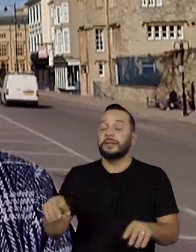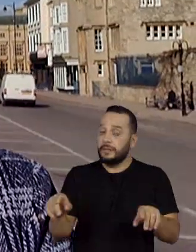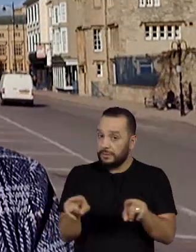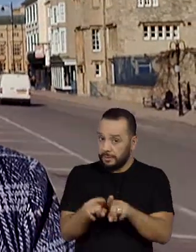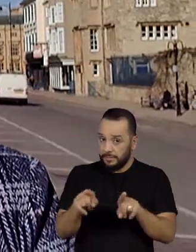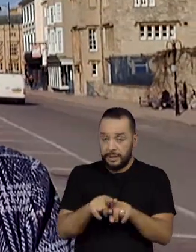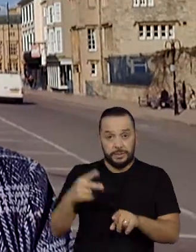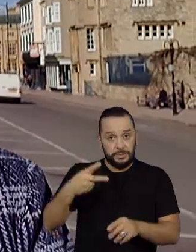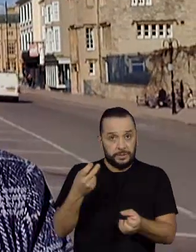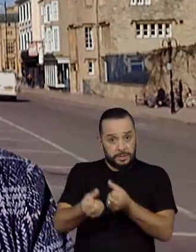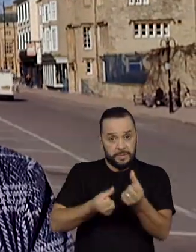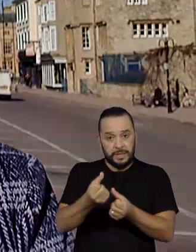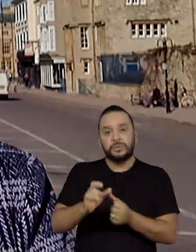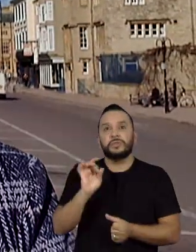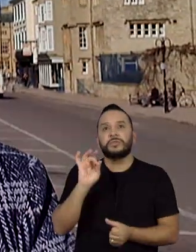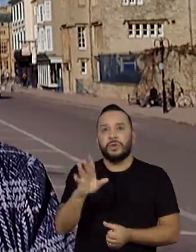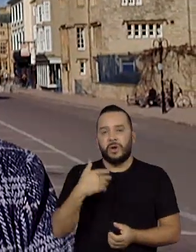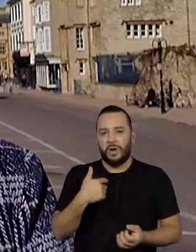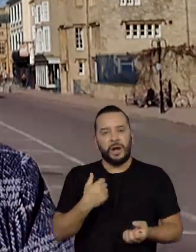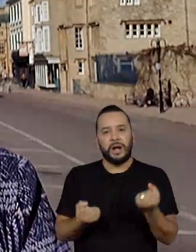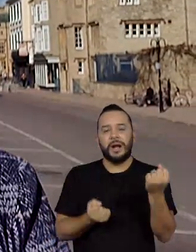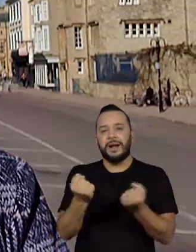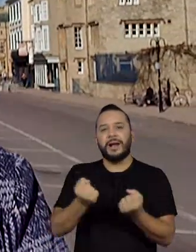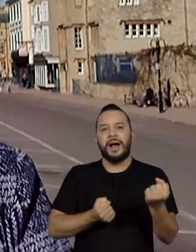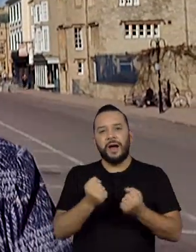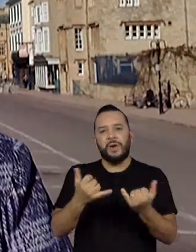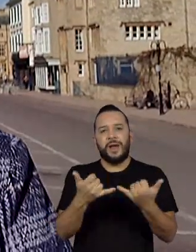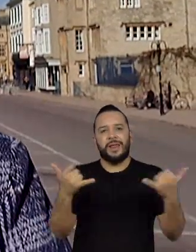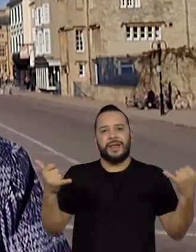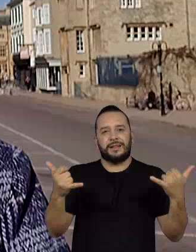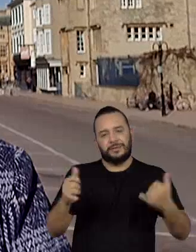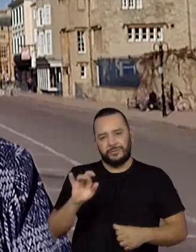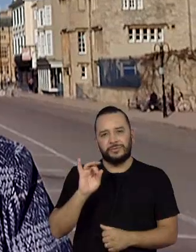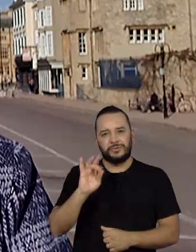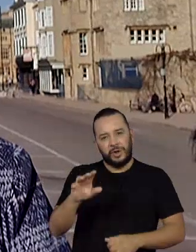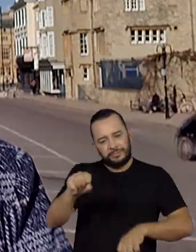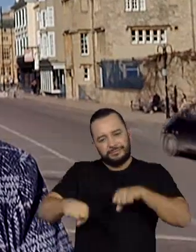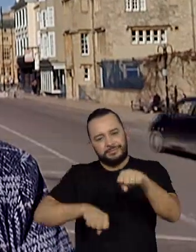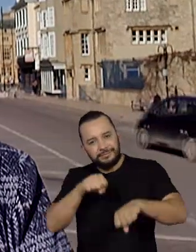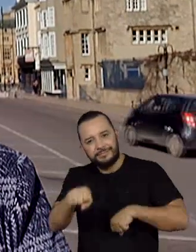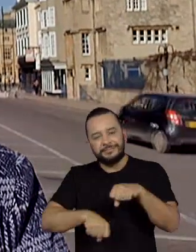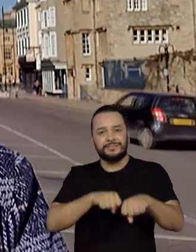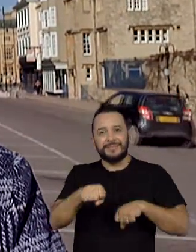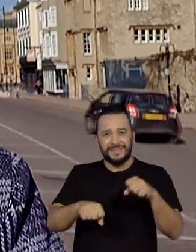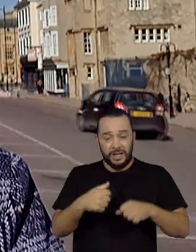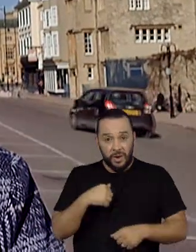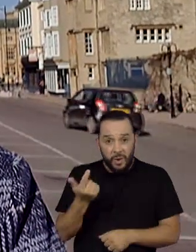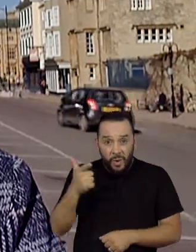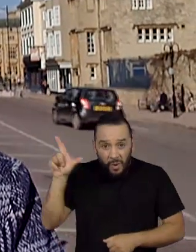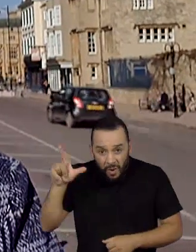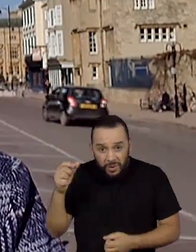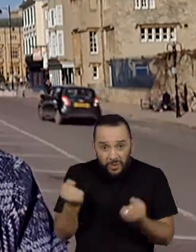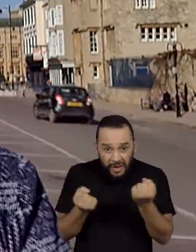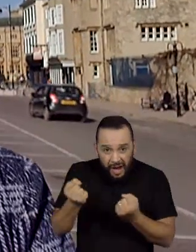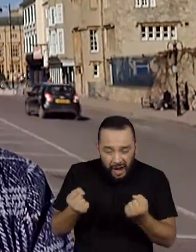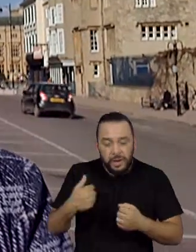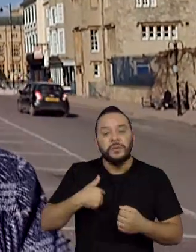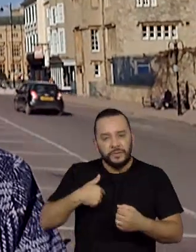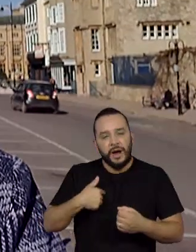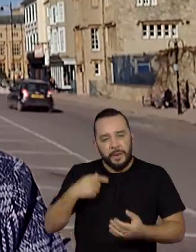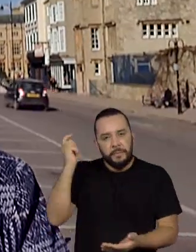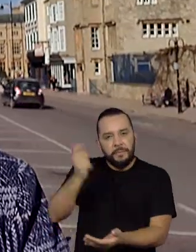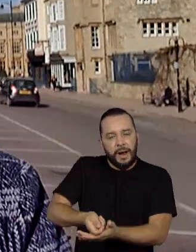essa parte da cidade os veículos não poluentes. Os demais vão ter que pagar uma taxa que vai variar de 2 a